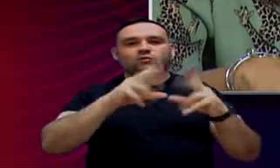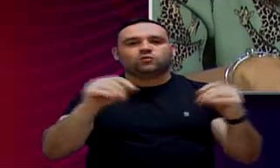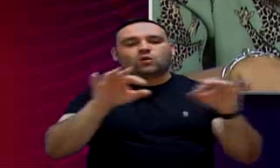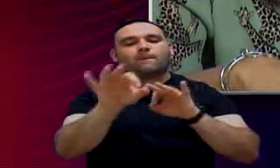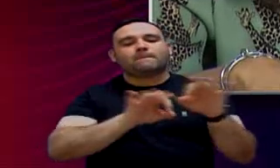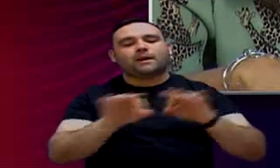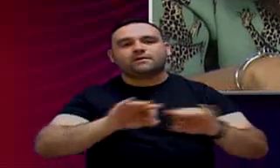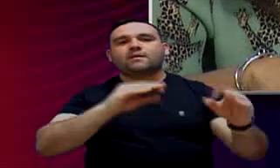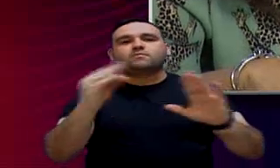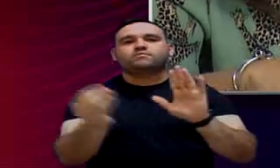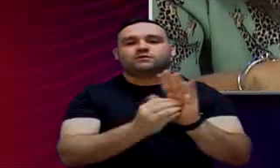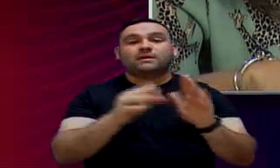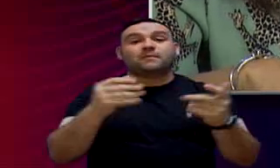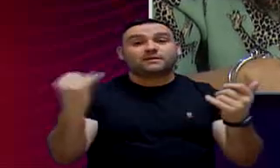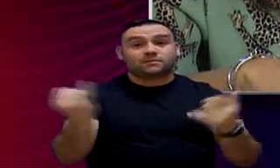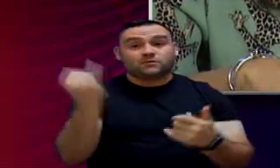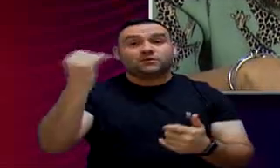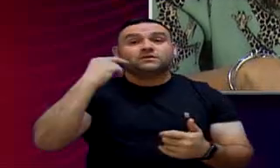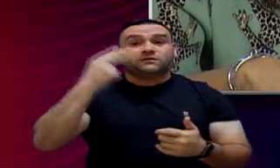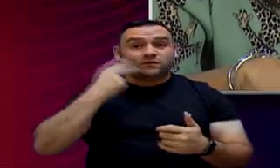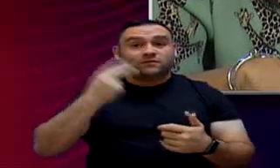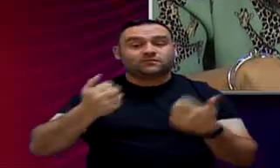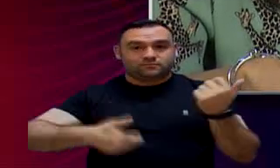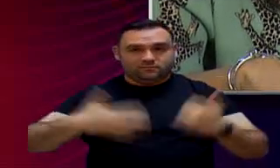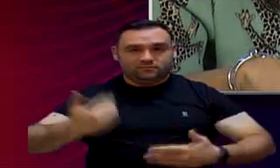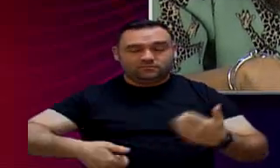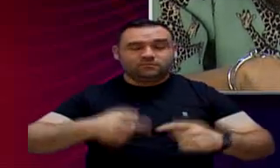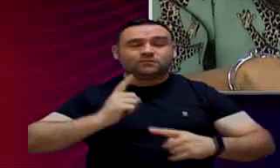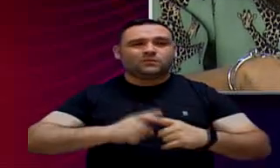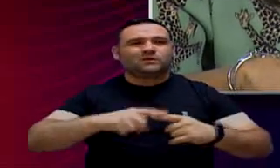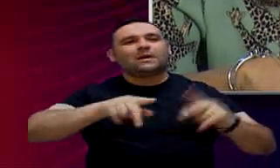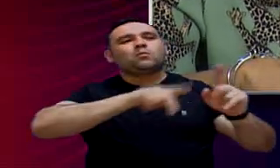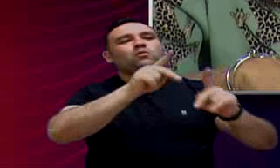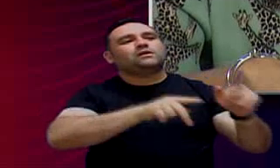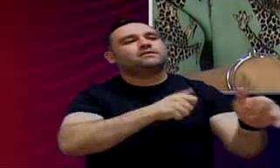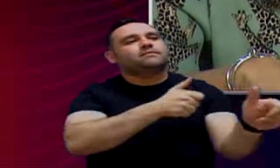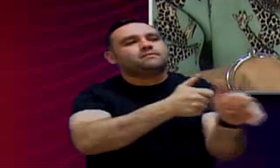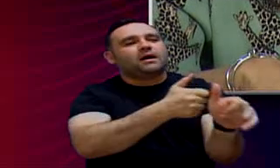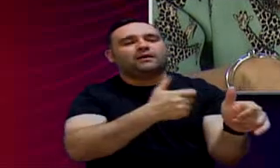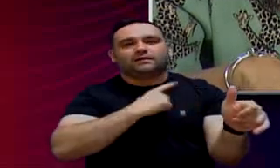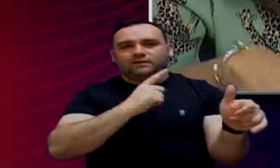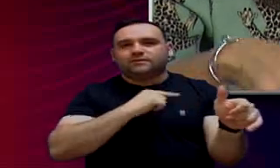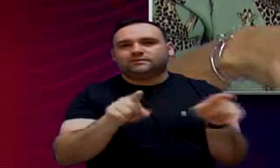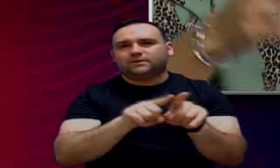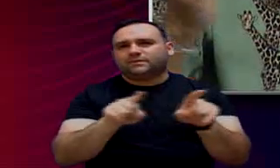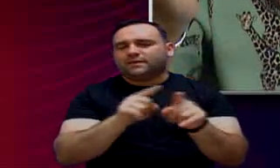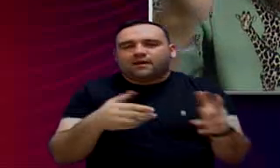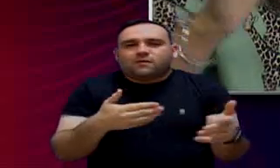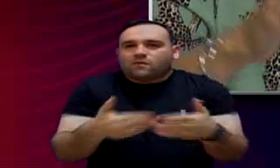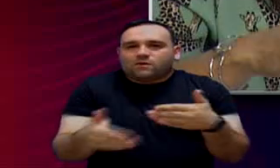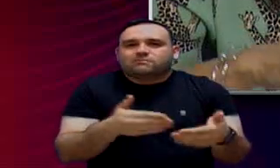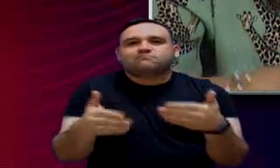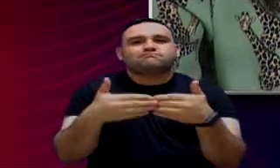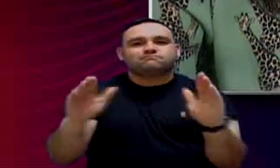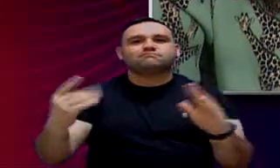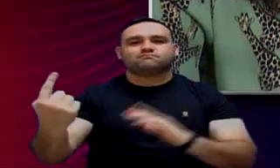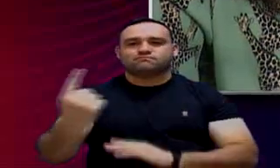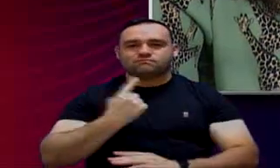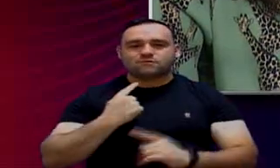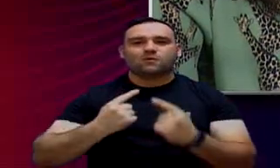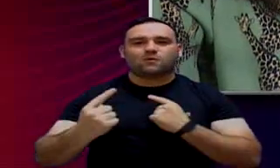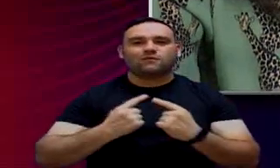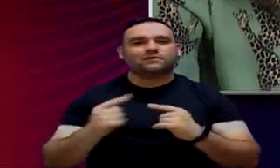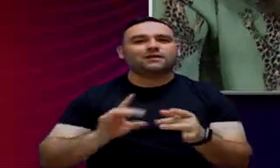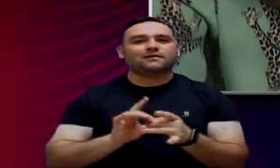plano mas é importante eu vi vocês né Vocês estão bem próximos do da população então vocês têm portas abertas aí para